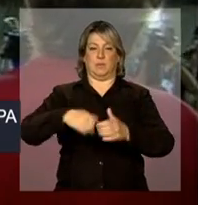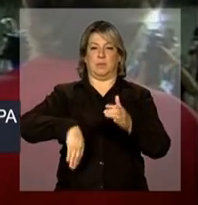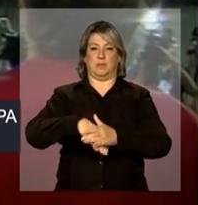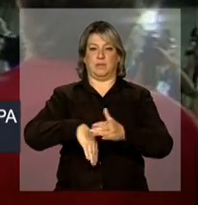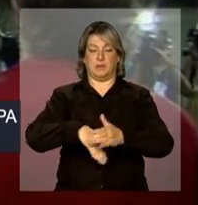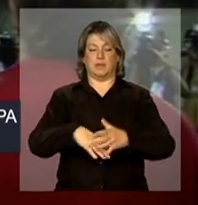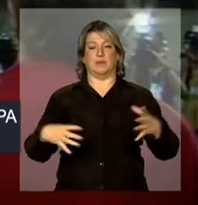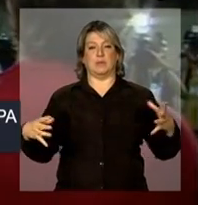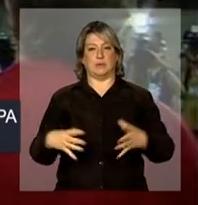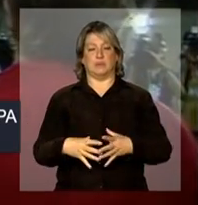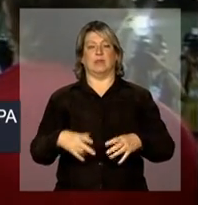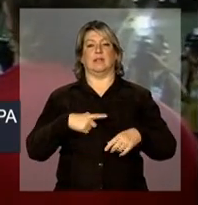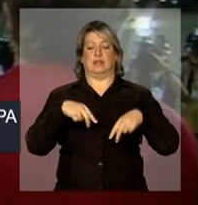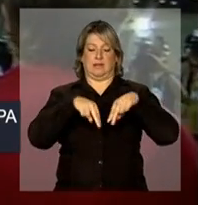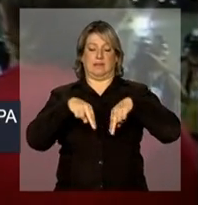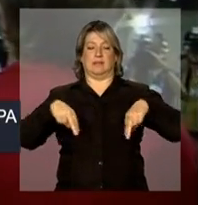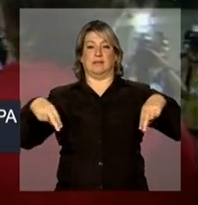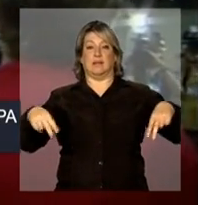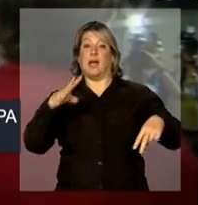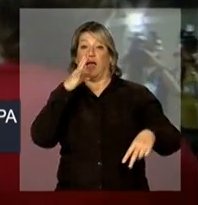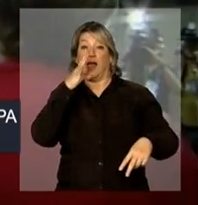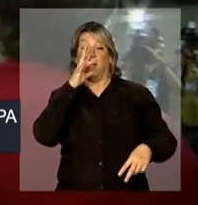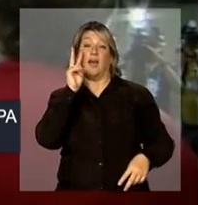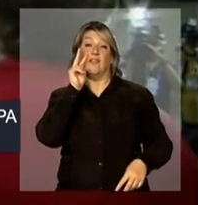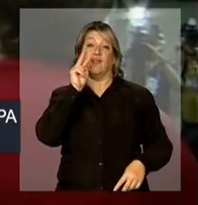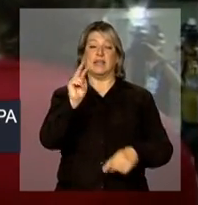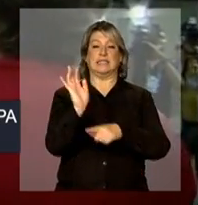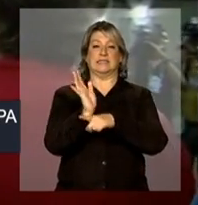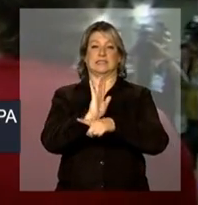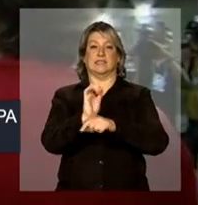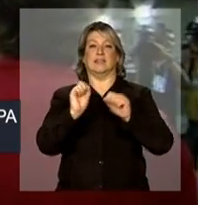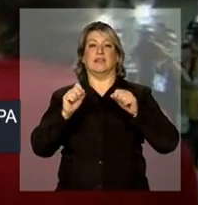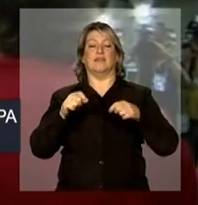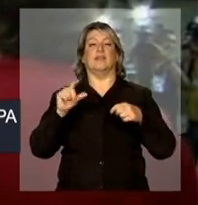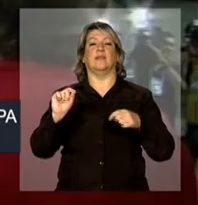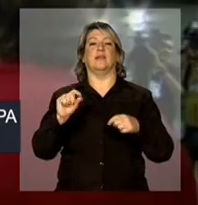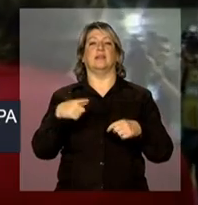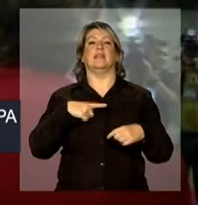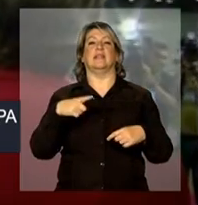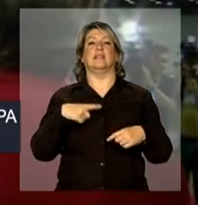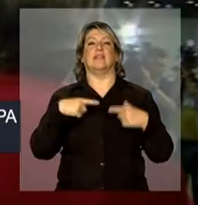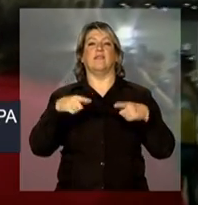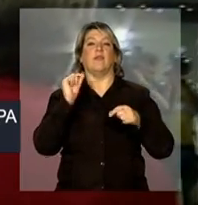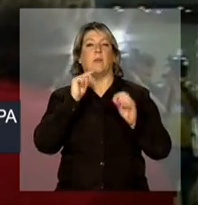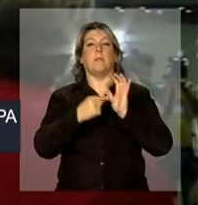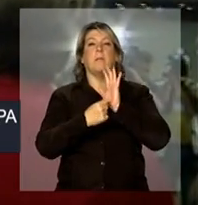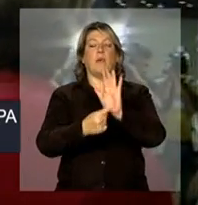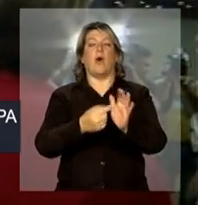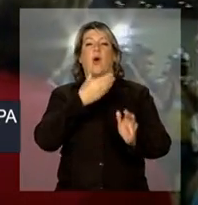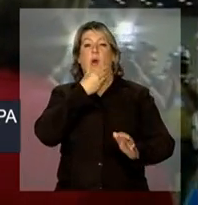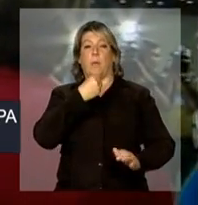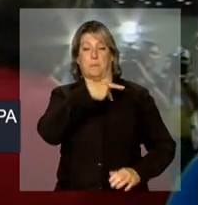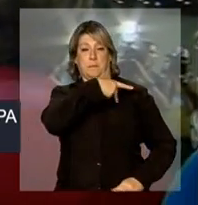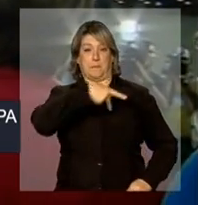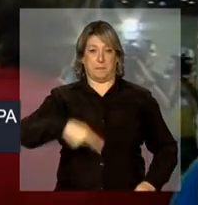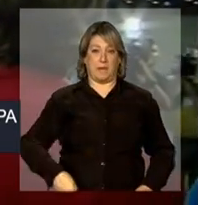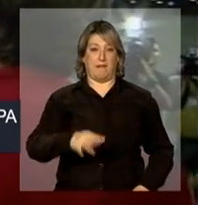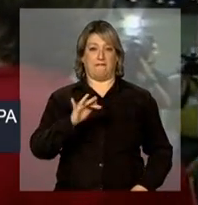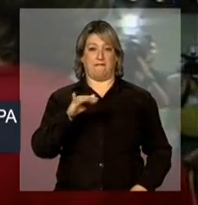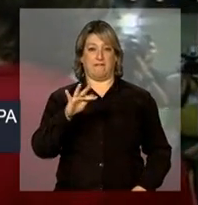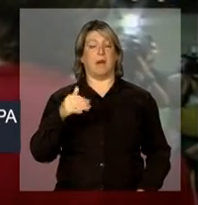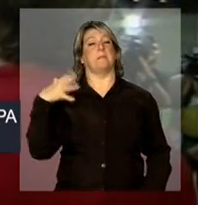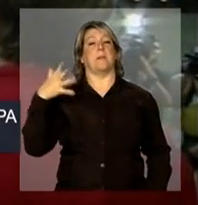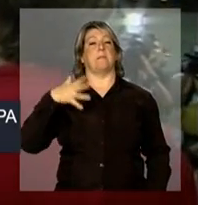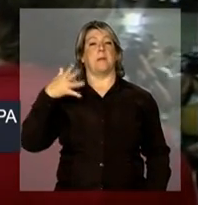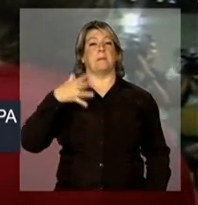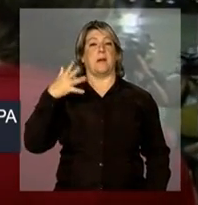da obra do estádio, assistindo a um vídeo com uma mensagem de Joseph Blatter, presidente